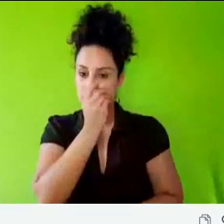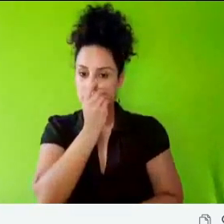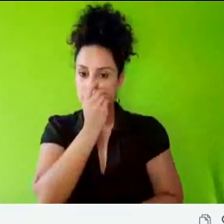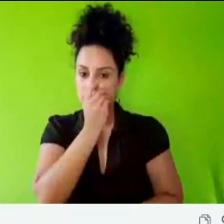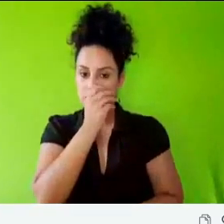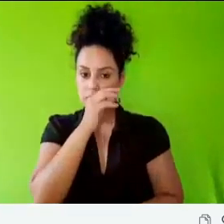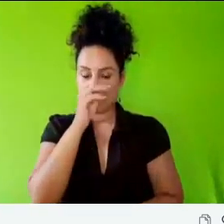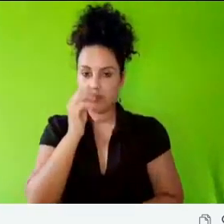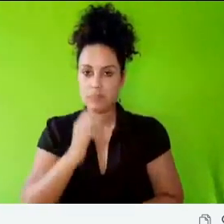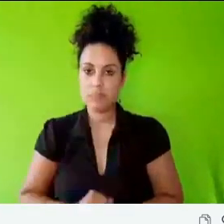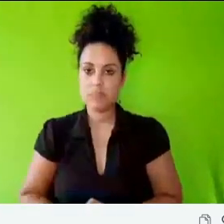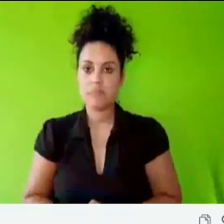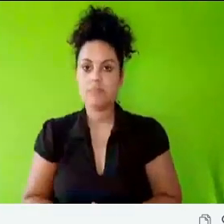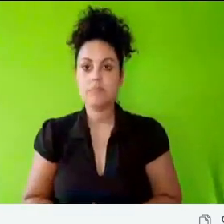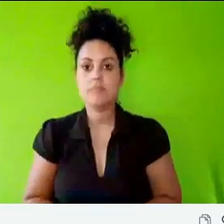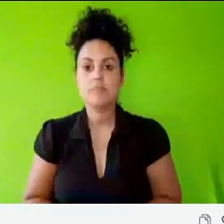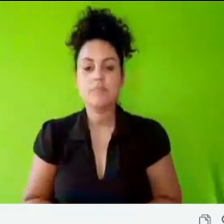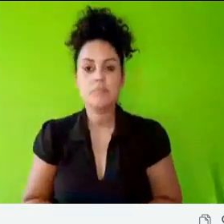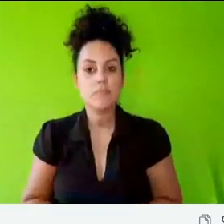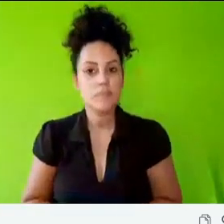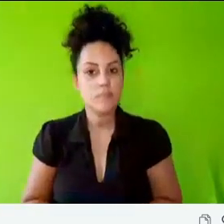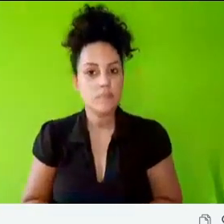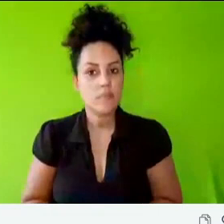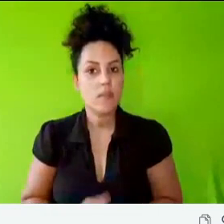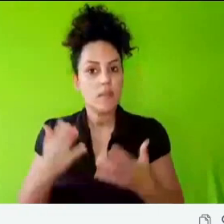Vamos gerar a lista.